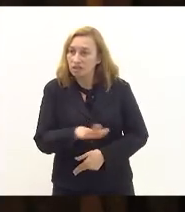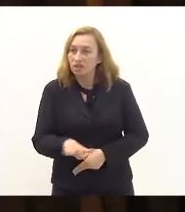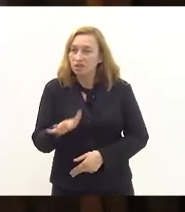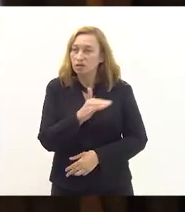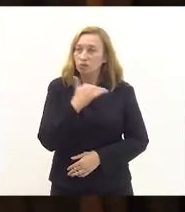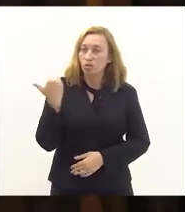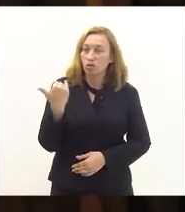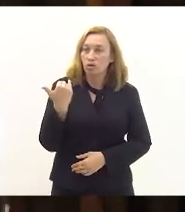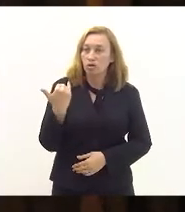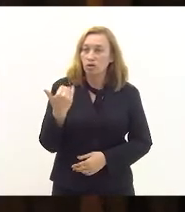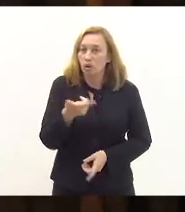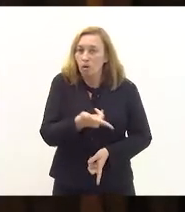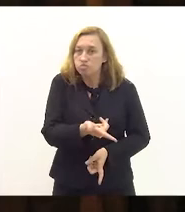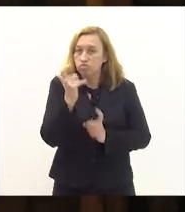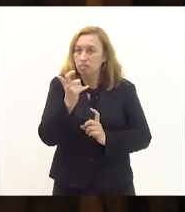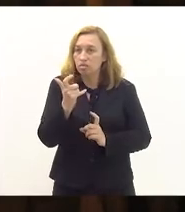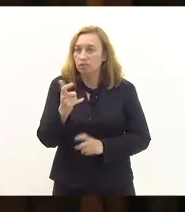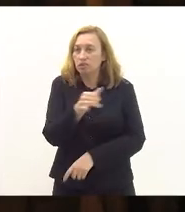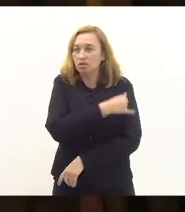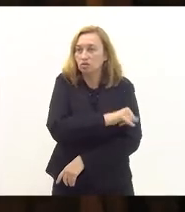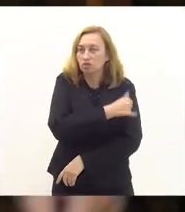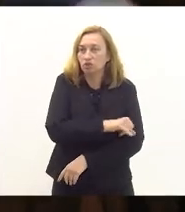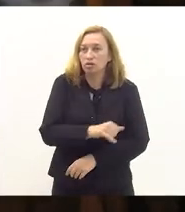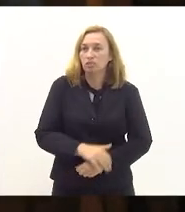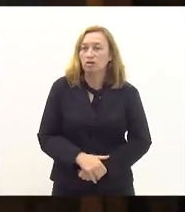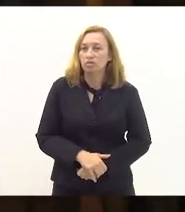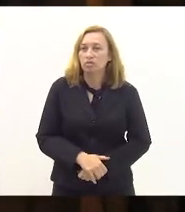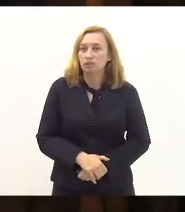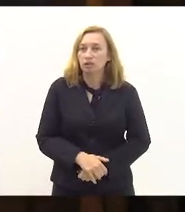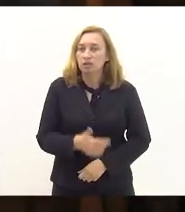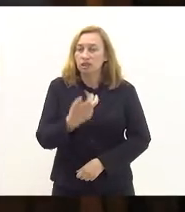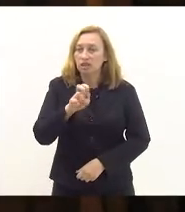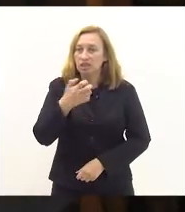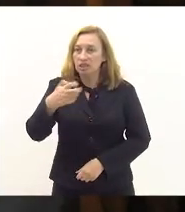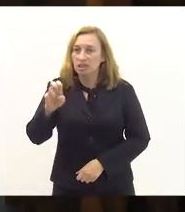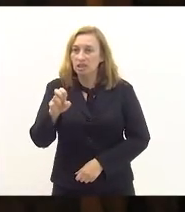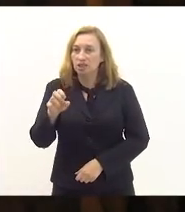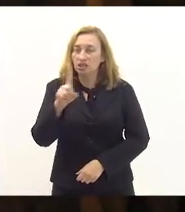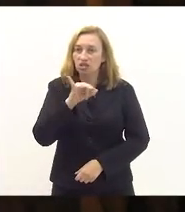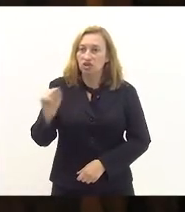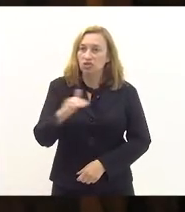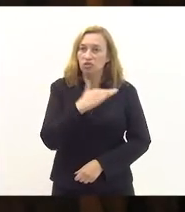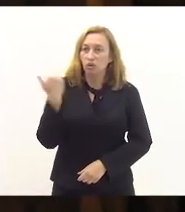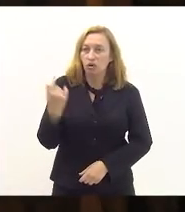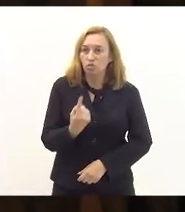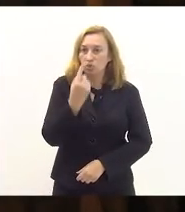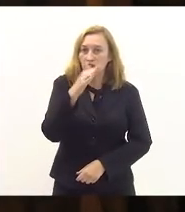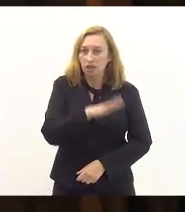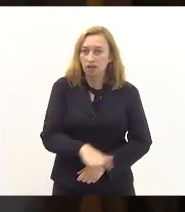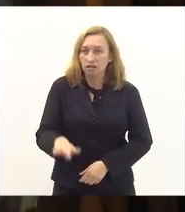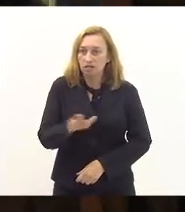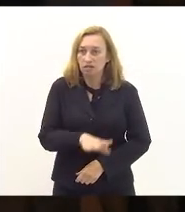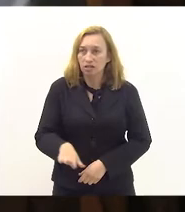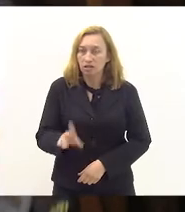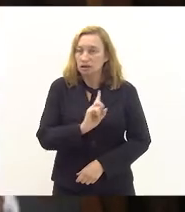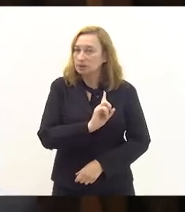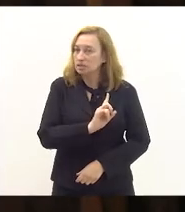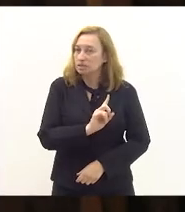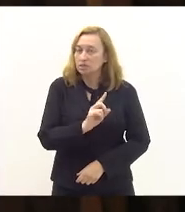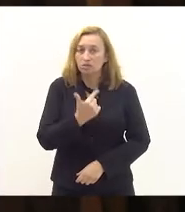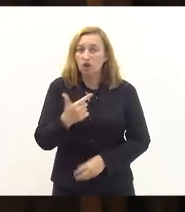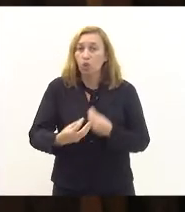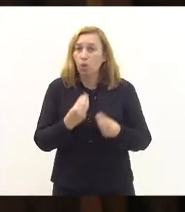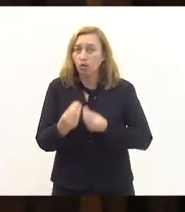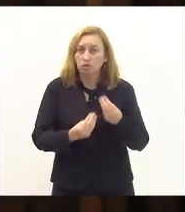morrido por bala aqui no Rio de Janeiro. Pelo menos de 15 em 15 dias morre uma criança. Isso não existe,